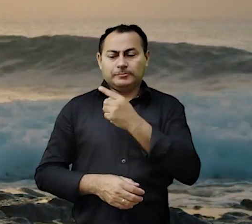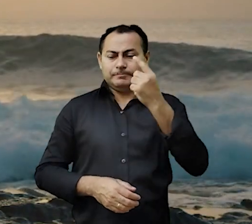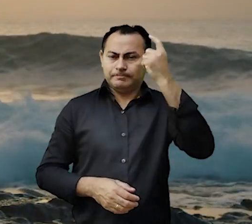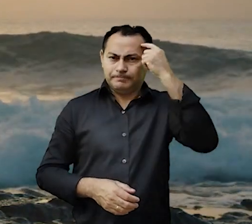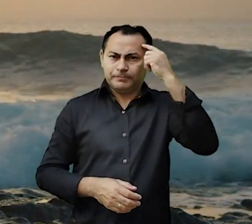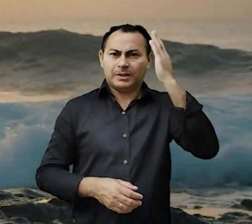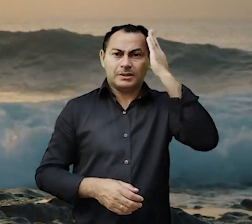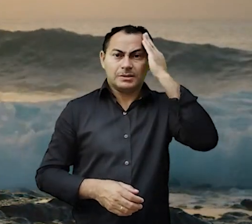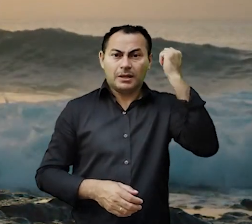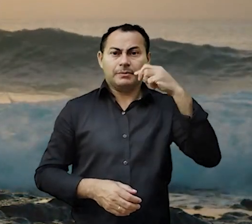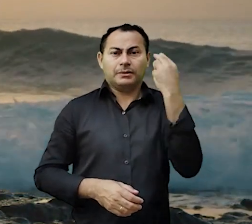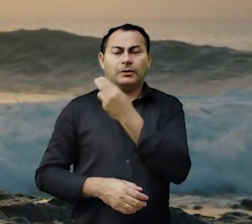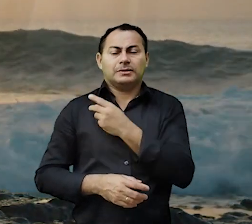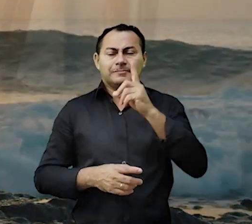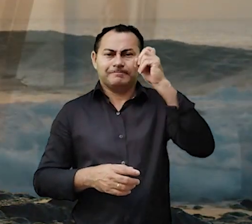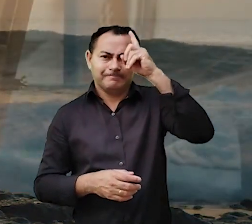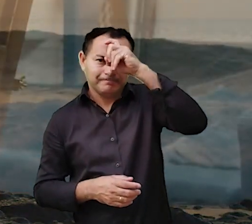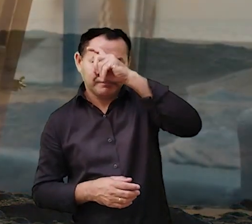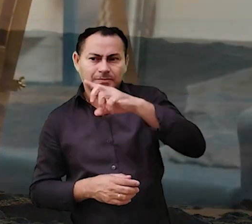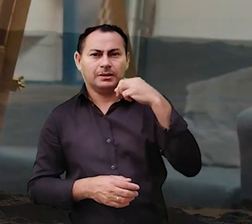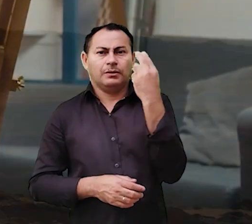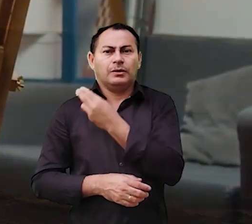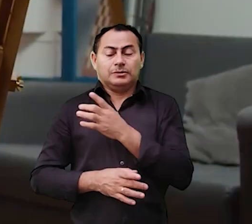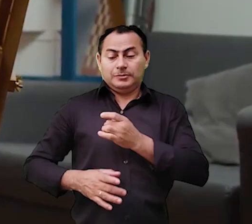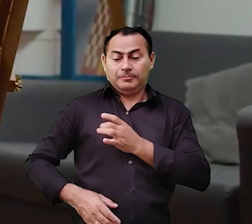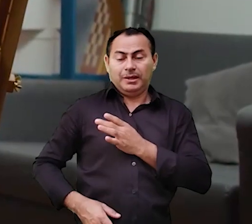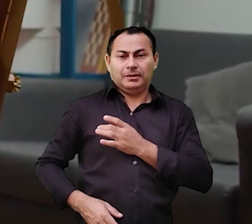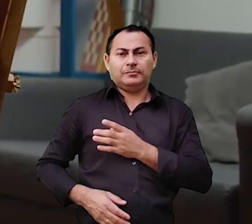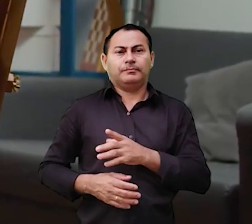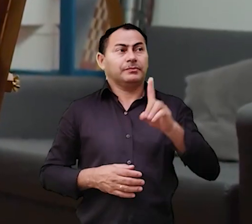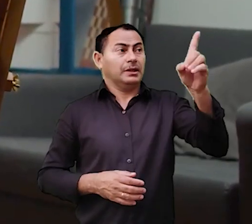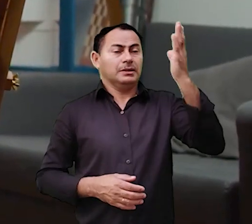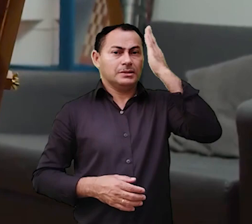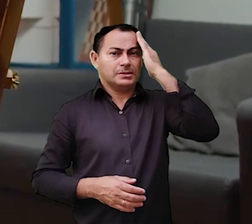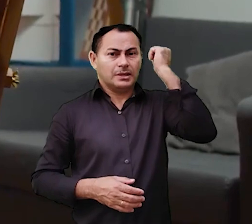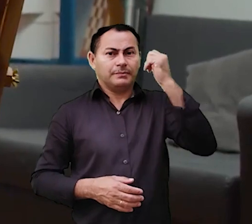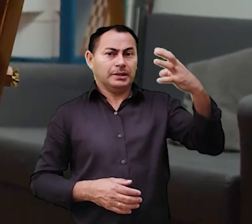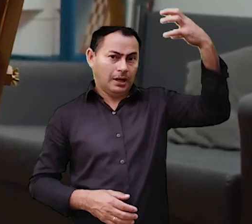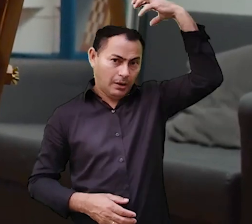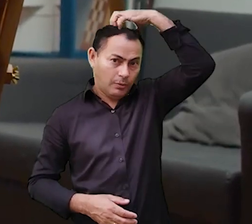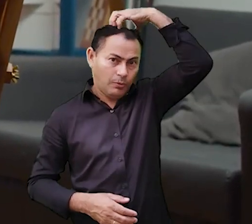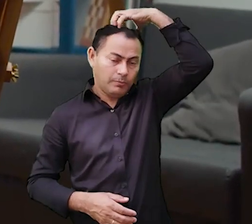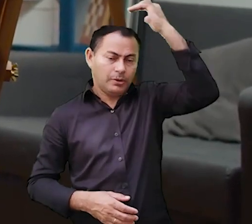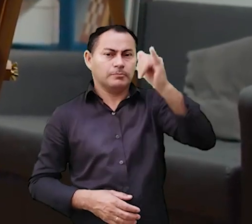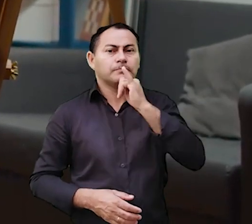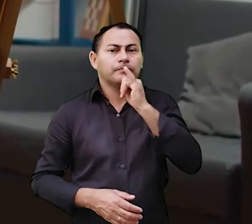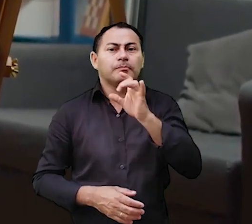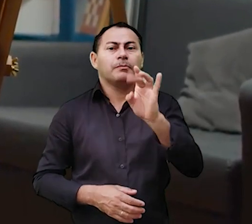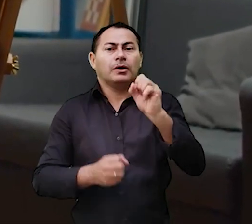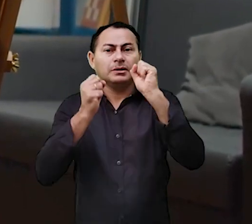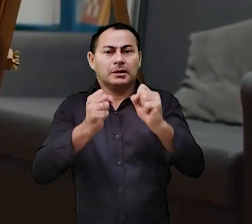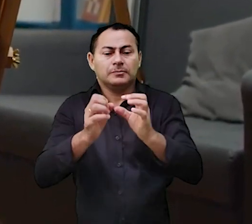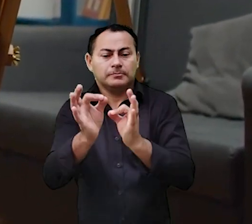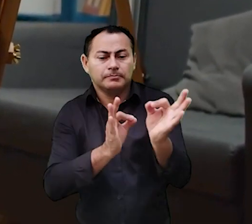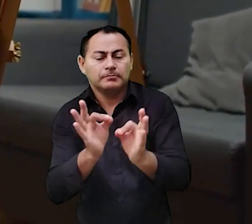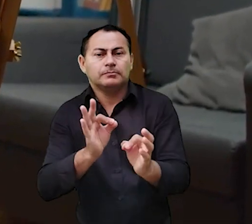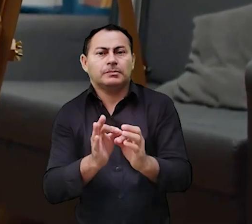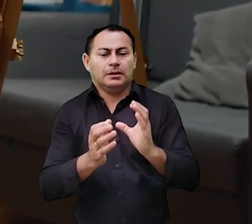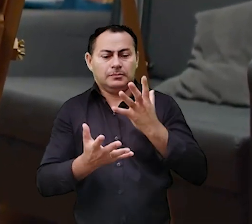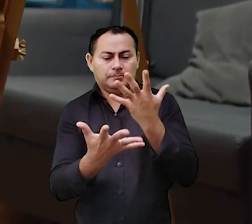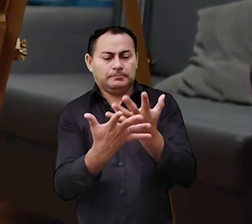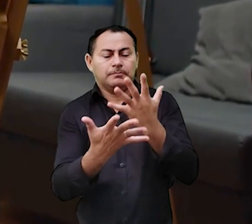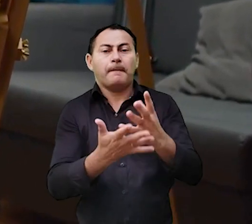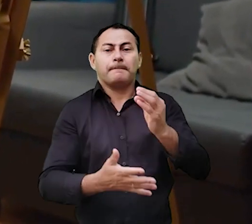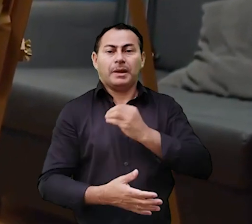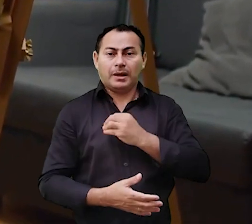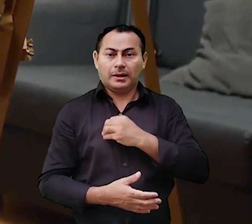pensamentos, mas também sabe das nossas complexidades e dos nossos medos. Ele sabe que a culpa, por exemplo, só pode ser solucionada pela